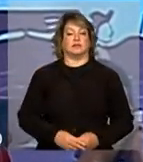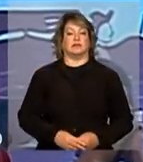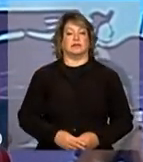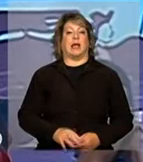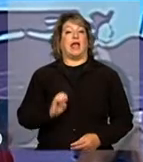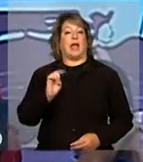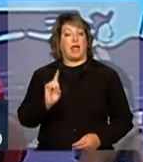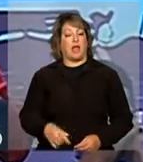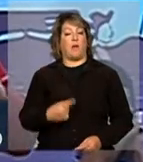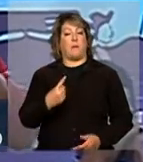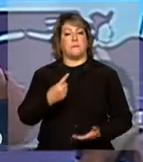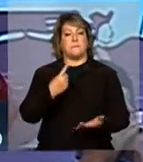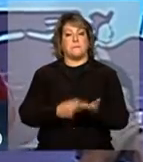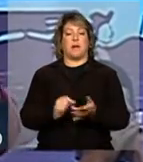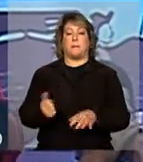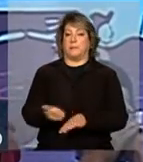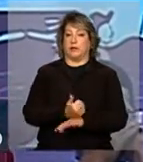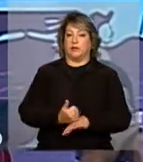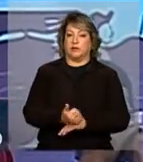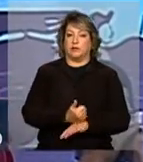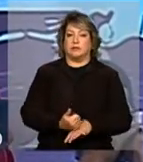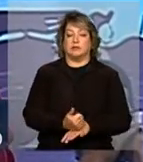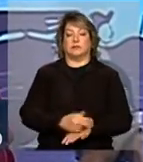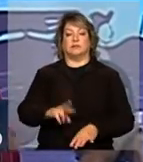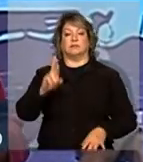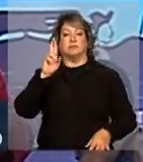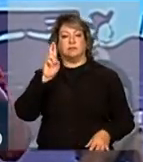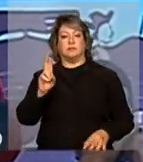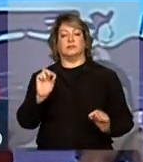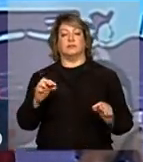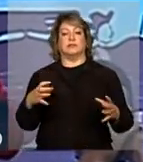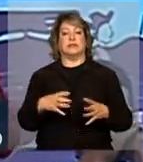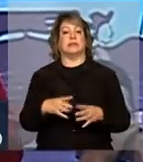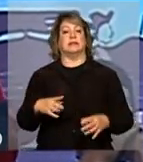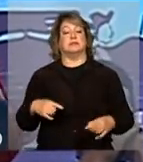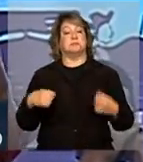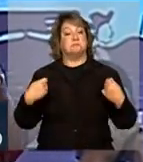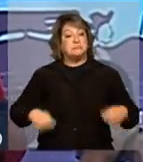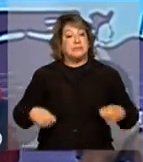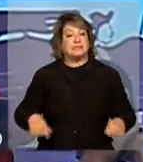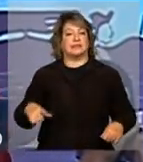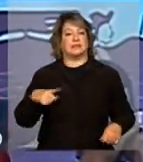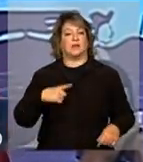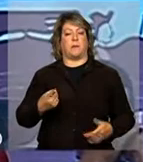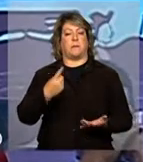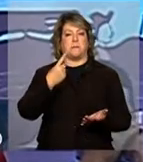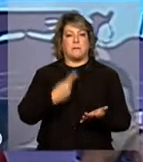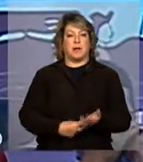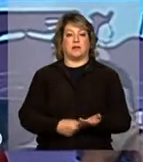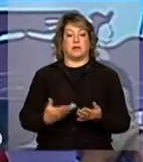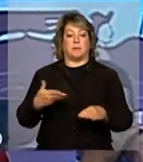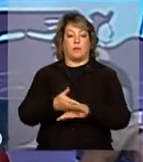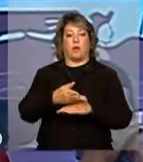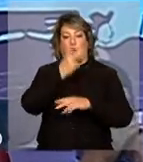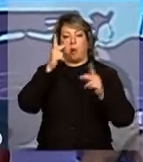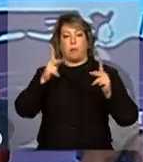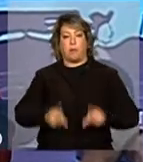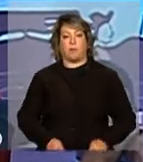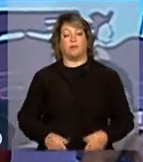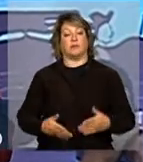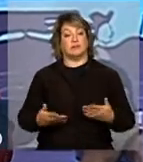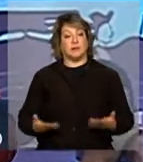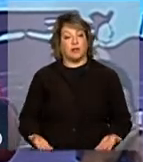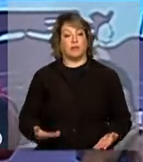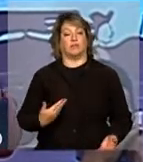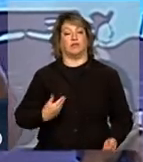é um pacto pela melhoria da representatividade e tem de ser um pacto pela participação popular. Por